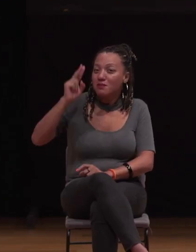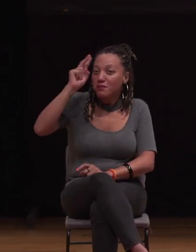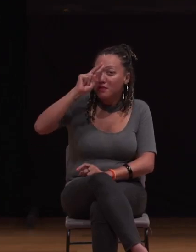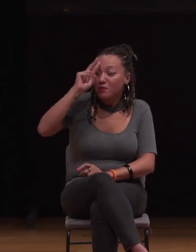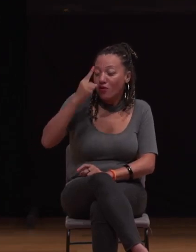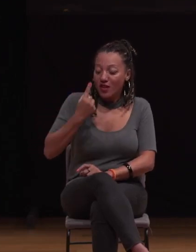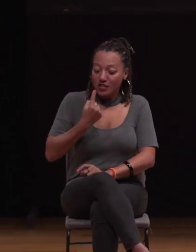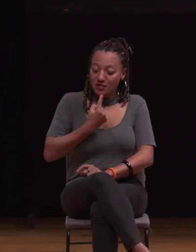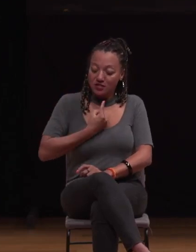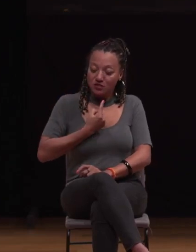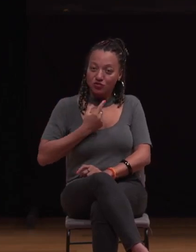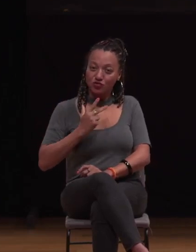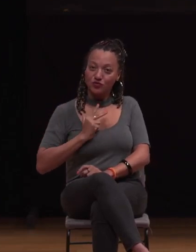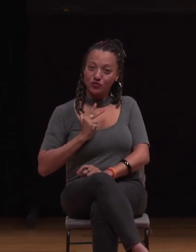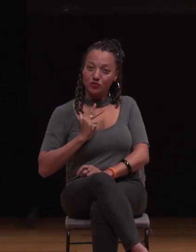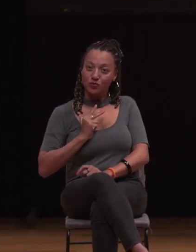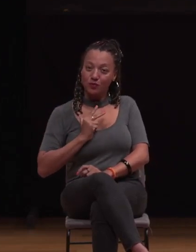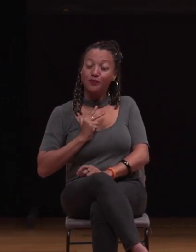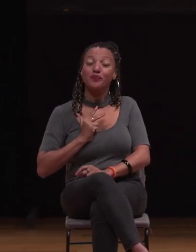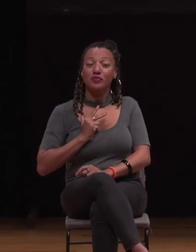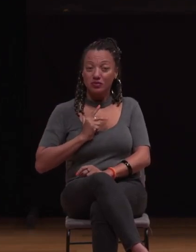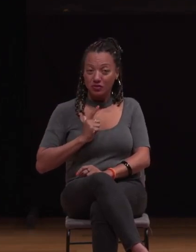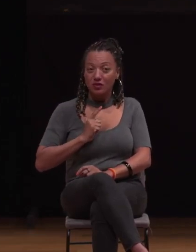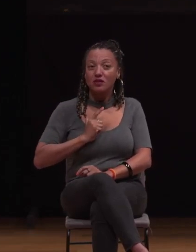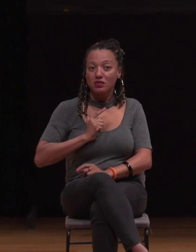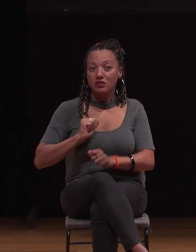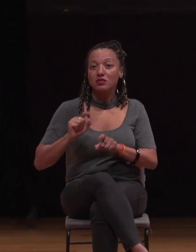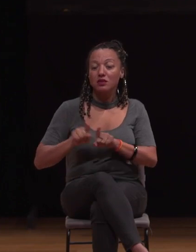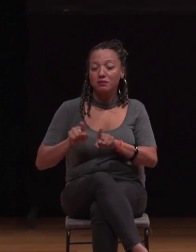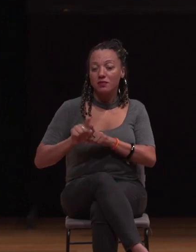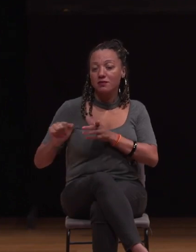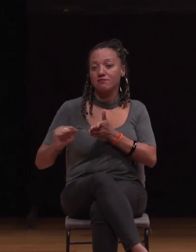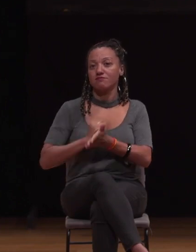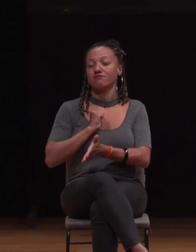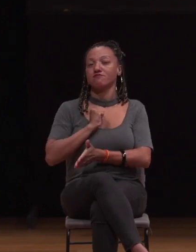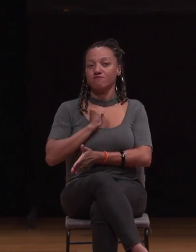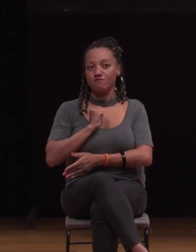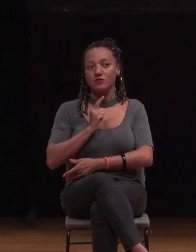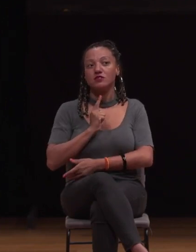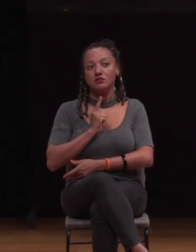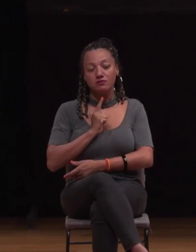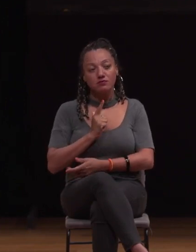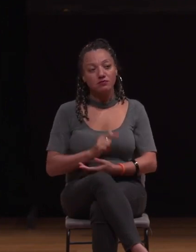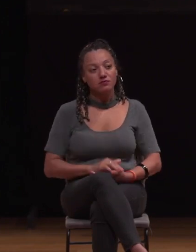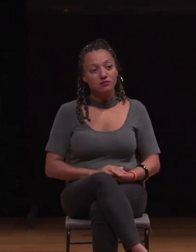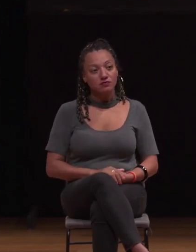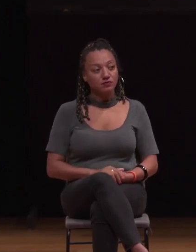muitas vezes tendem a ser apagadas ou não. Acho que é isso.